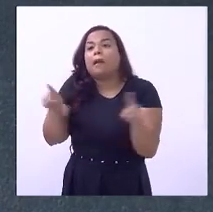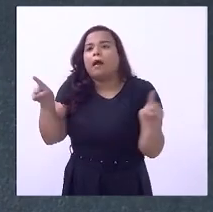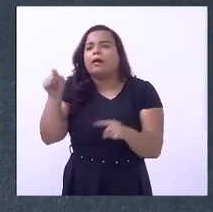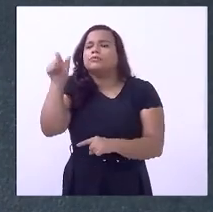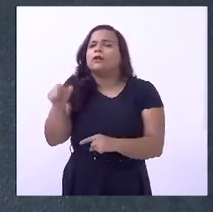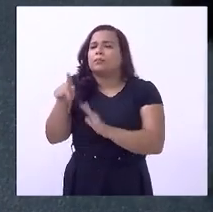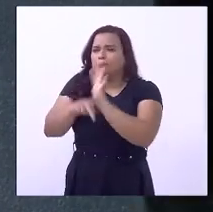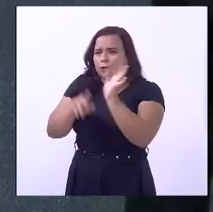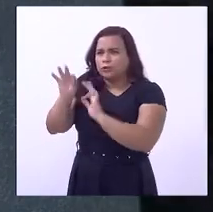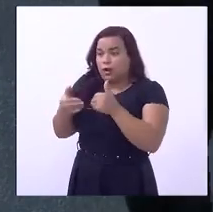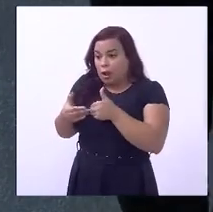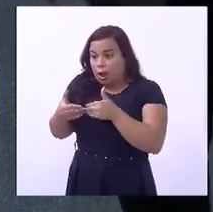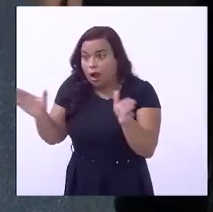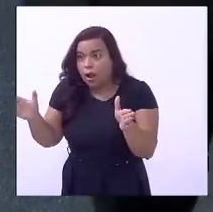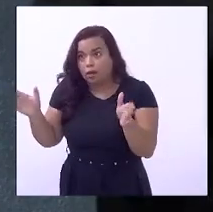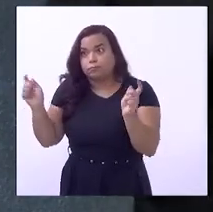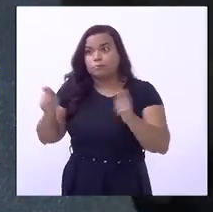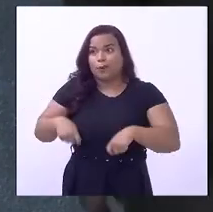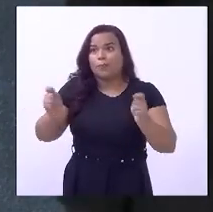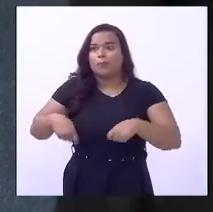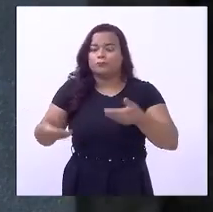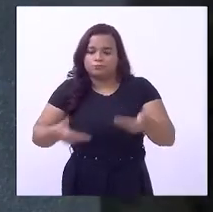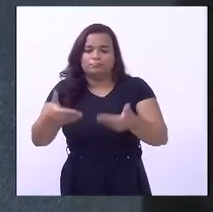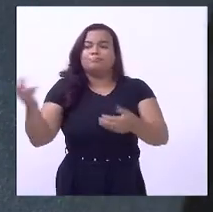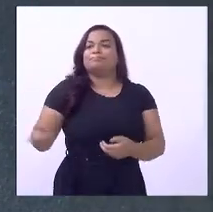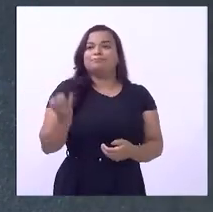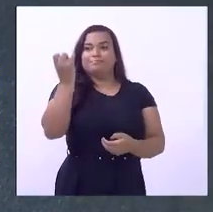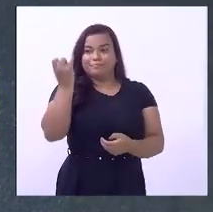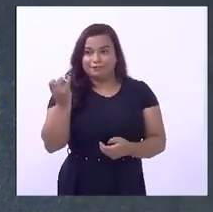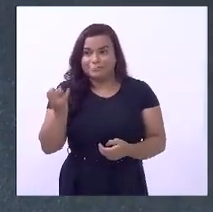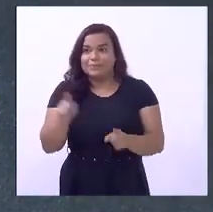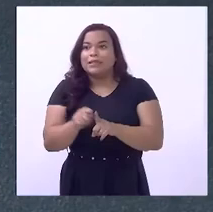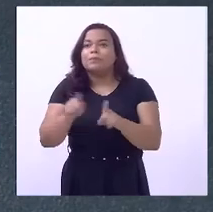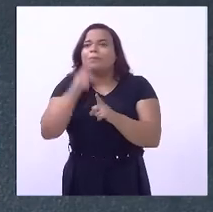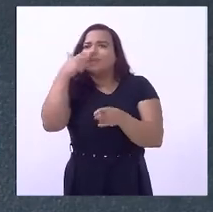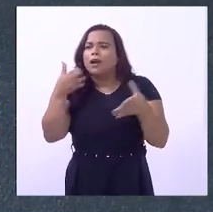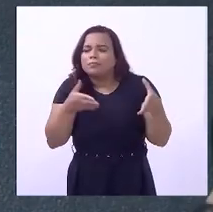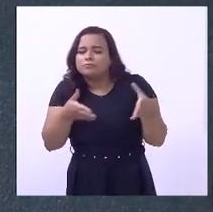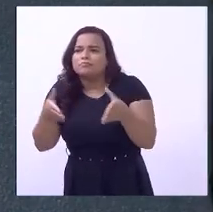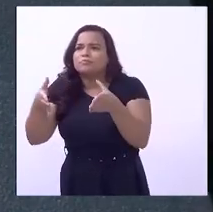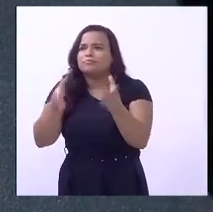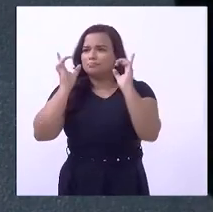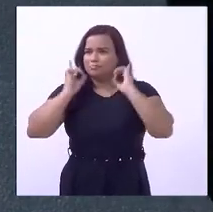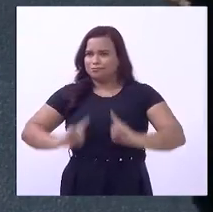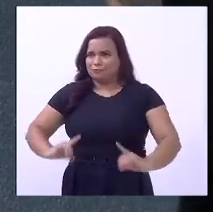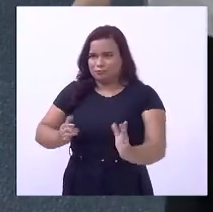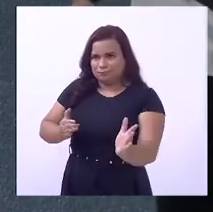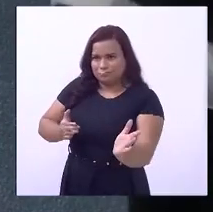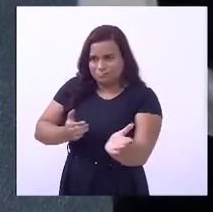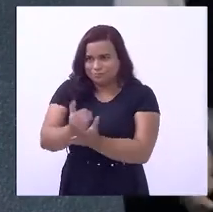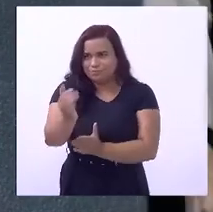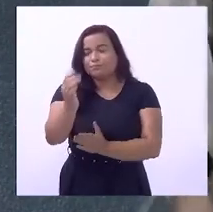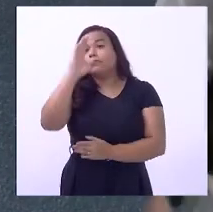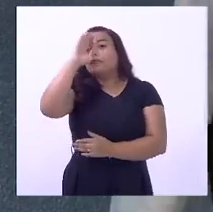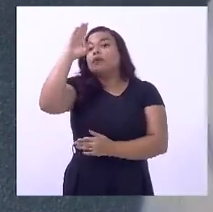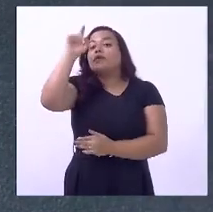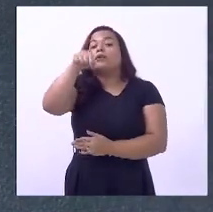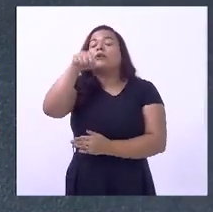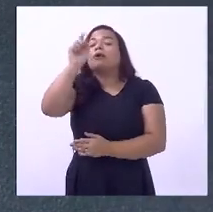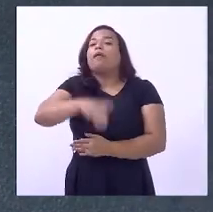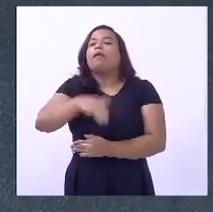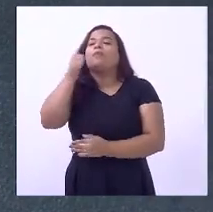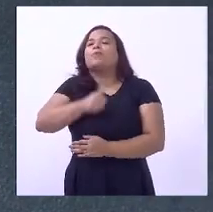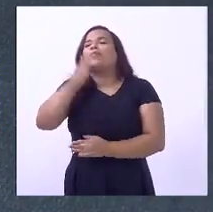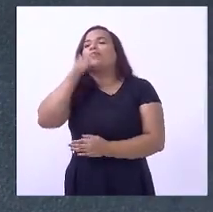ele abre um precedente importante e ele é um caminho de dignidade, principalmente para as mulheres,